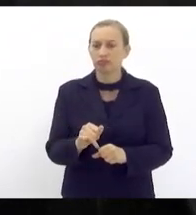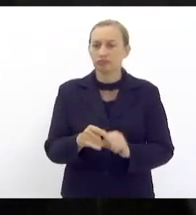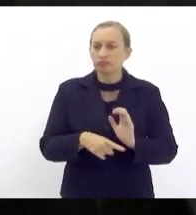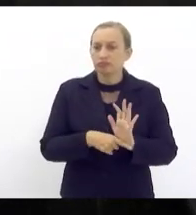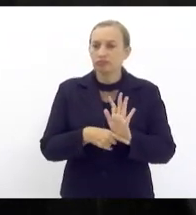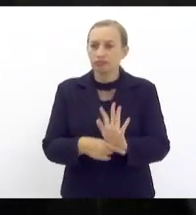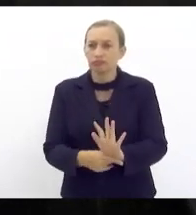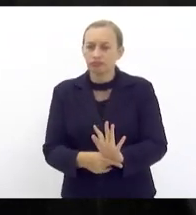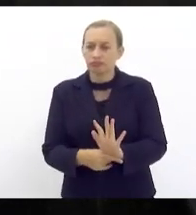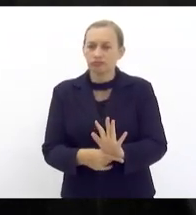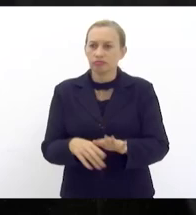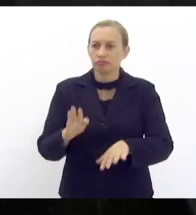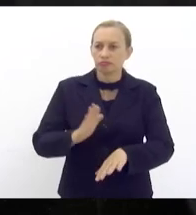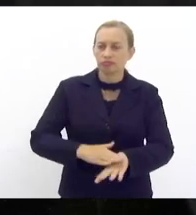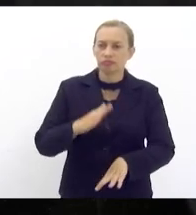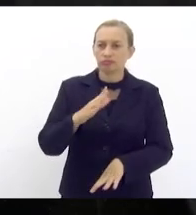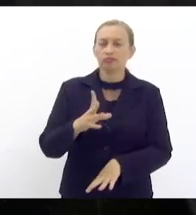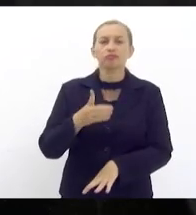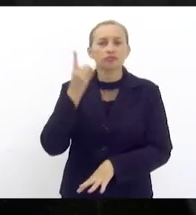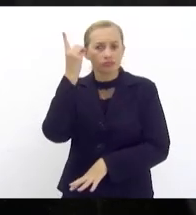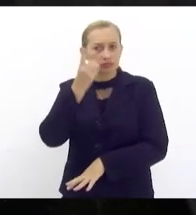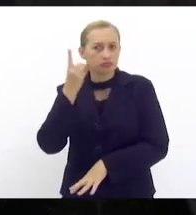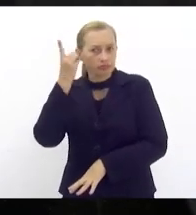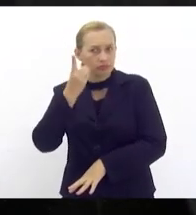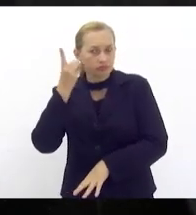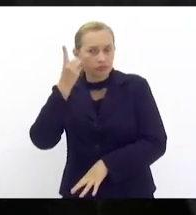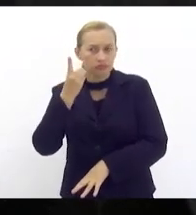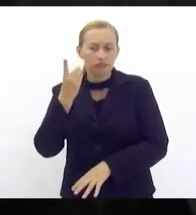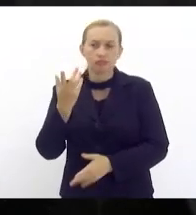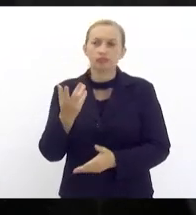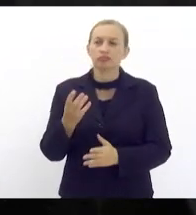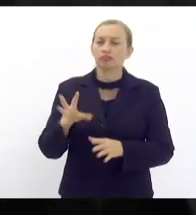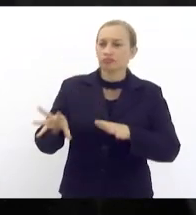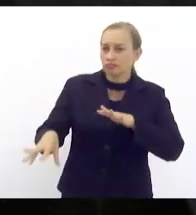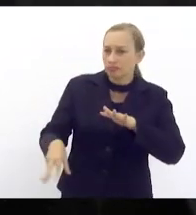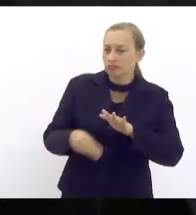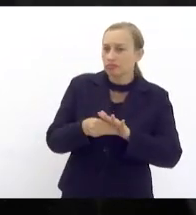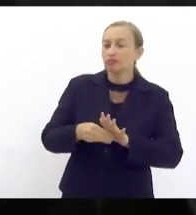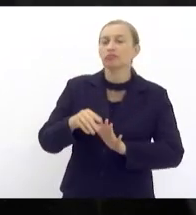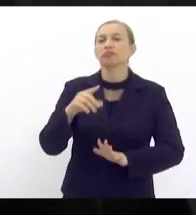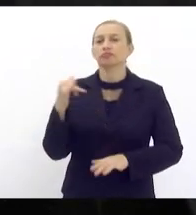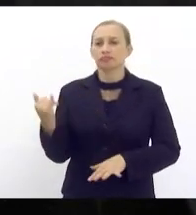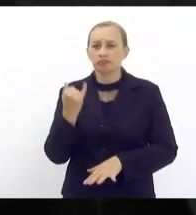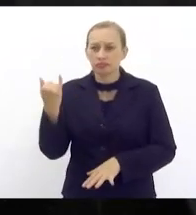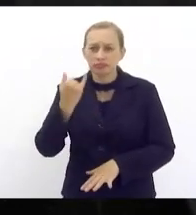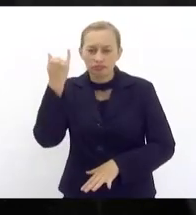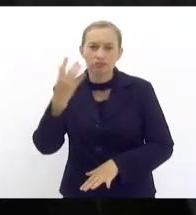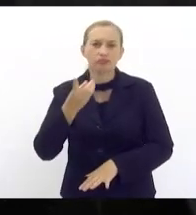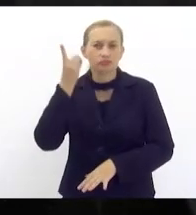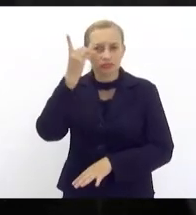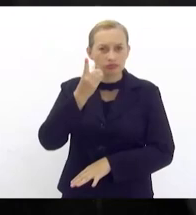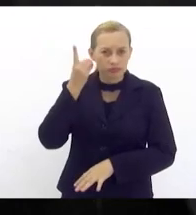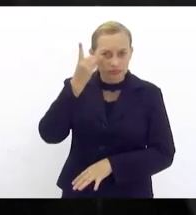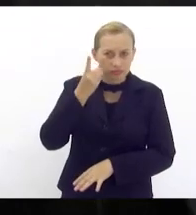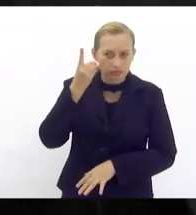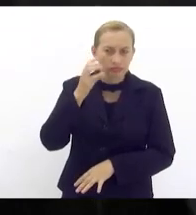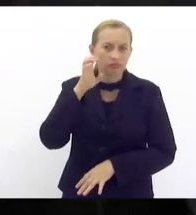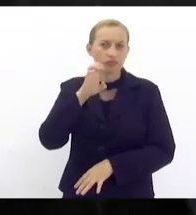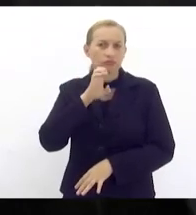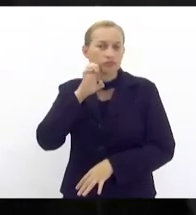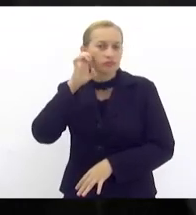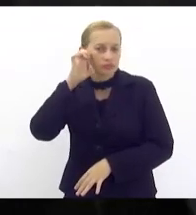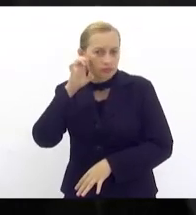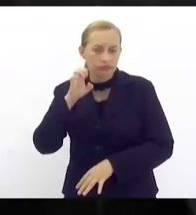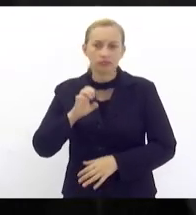contribuição dos demais parlamentares a partir das emendas vai ser importante os deputados como a Érica